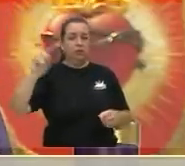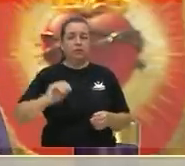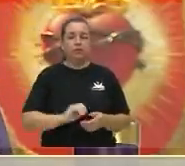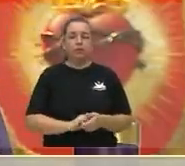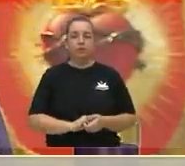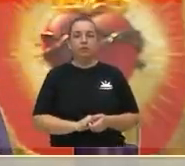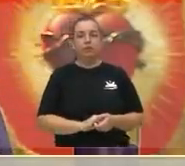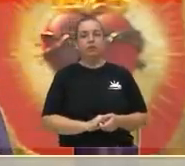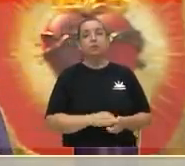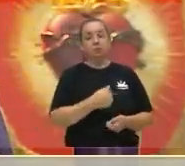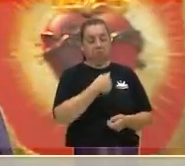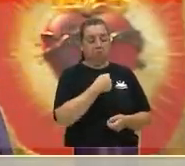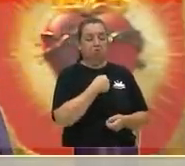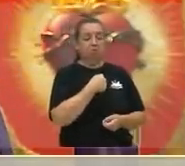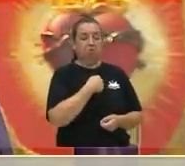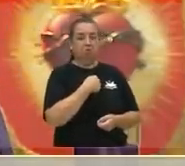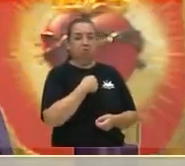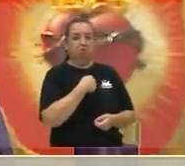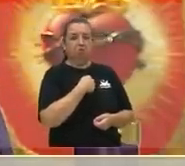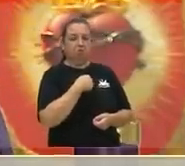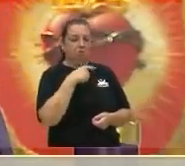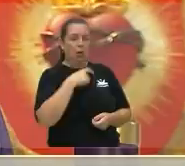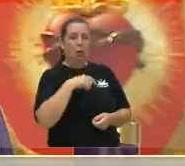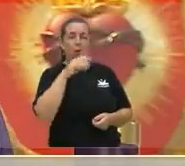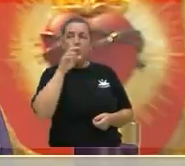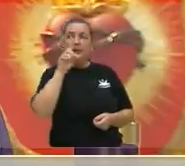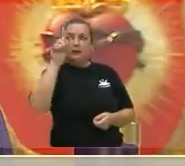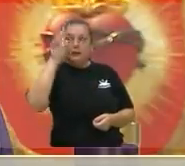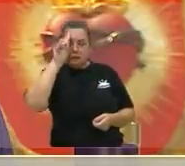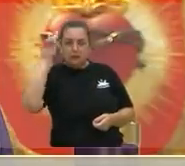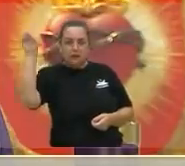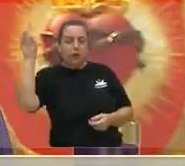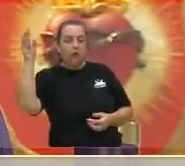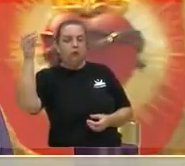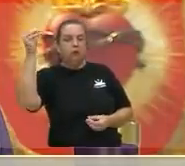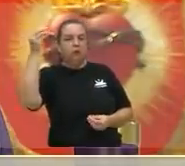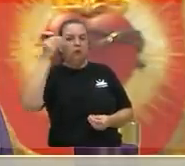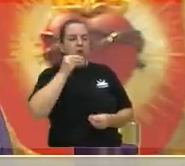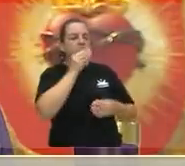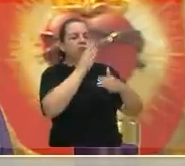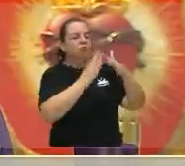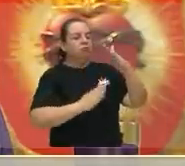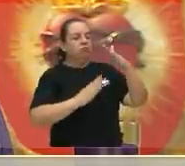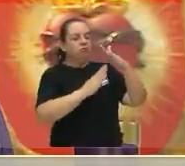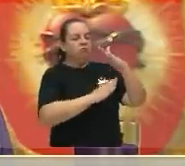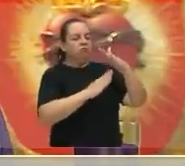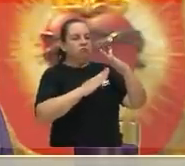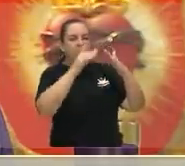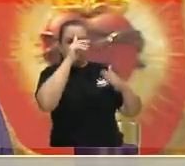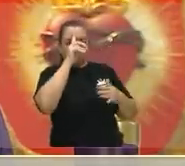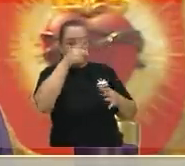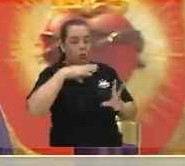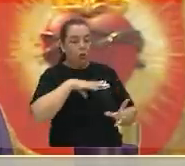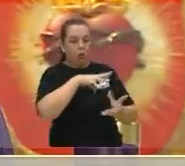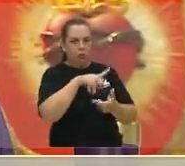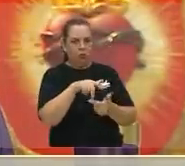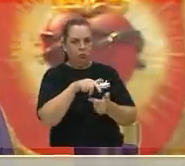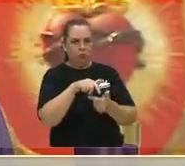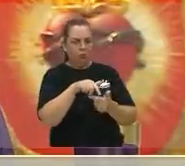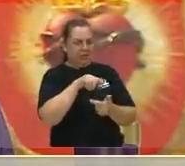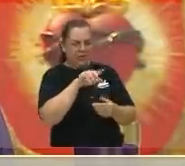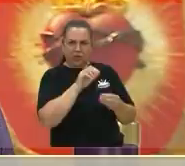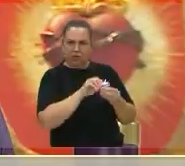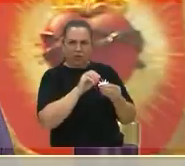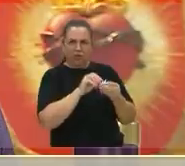e eu e a quem o pai consagrou e enviou ao mundo e se não